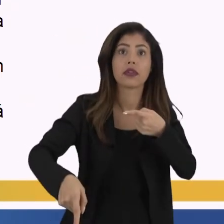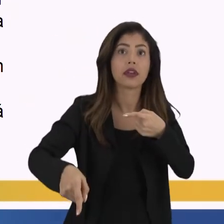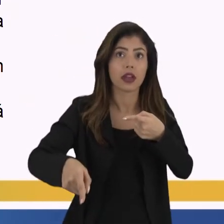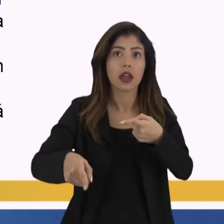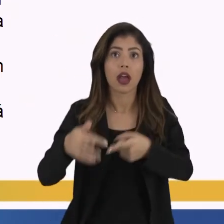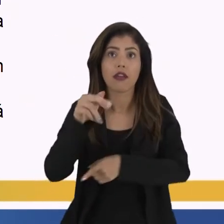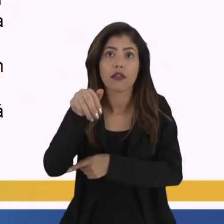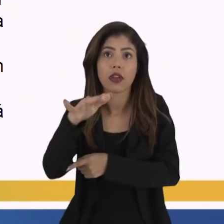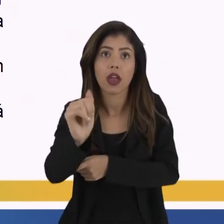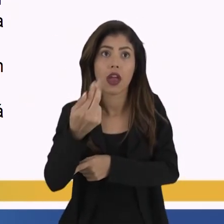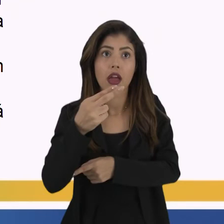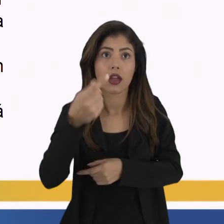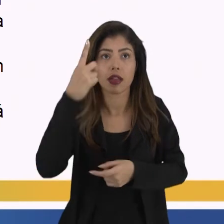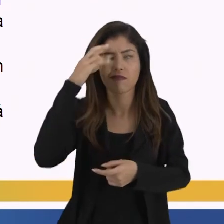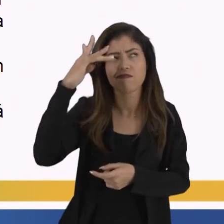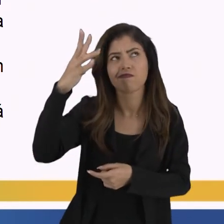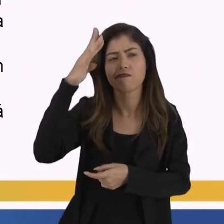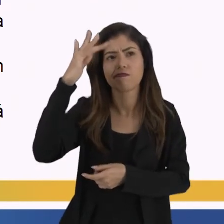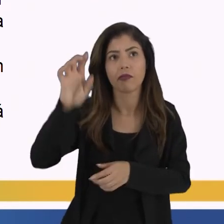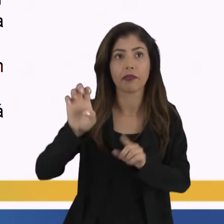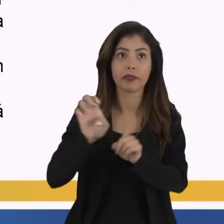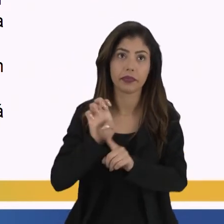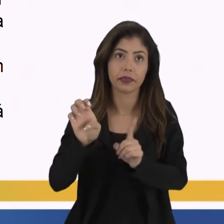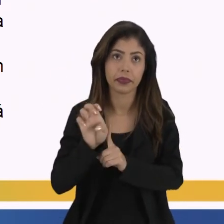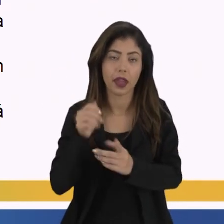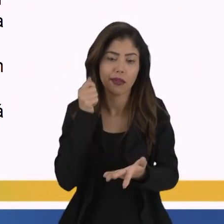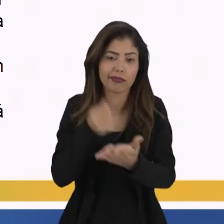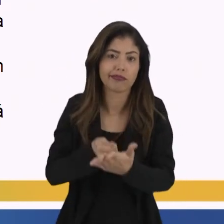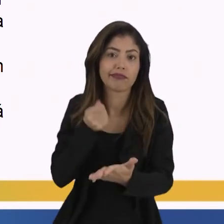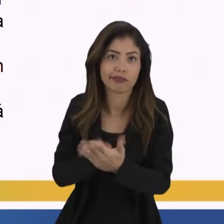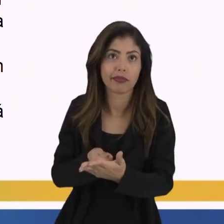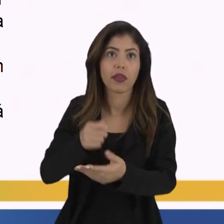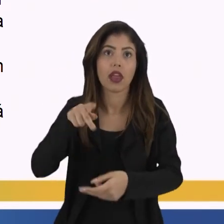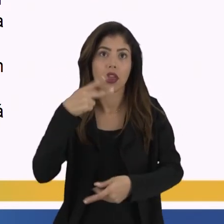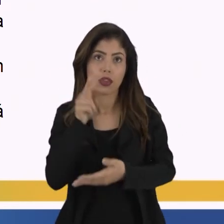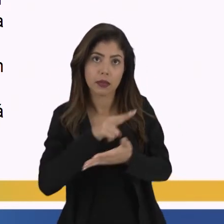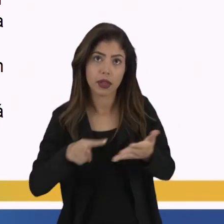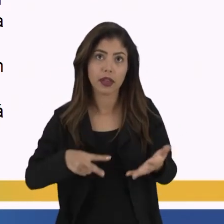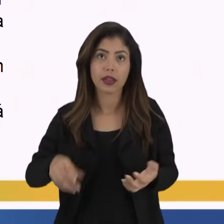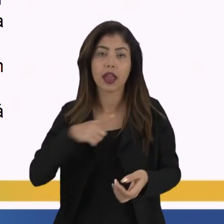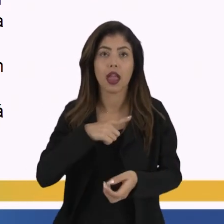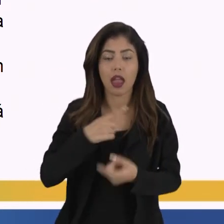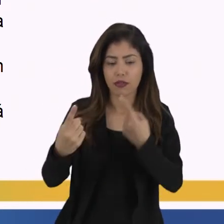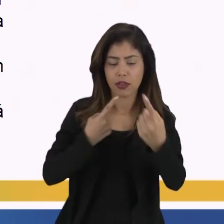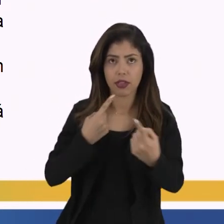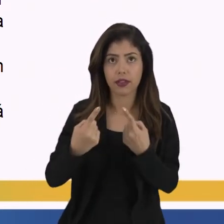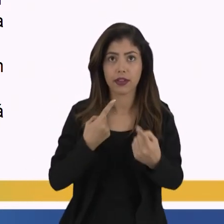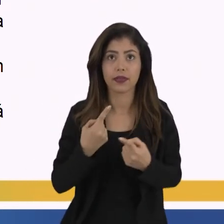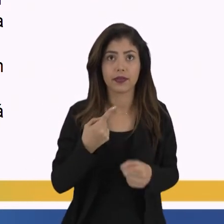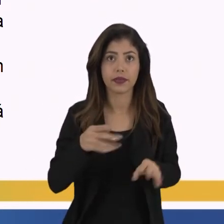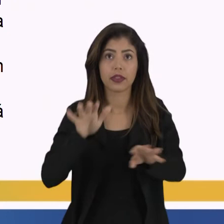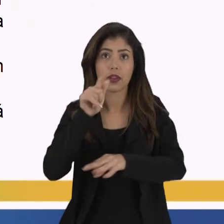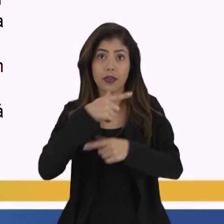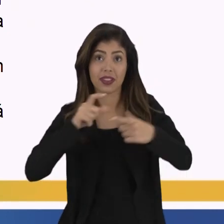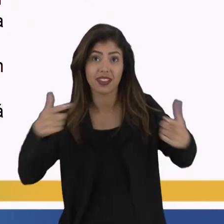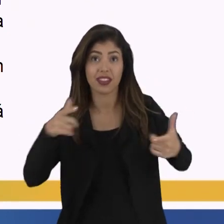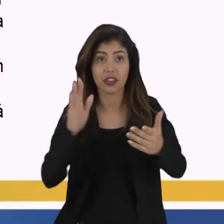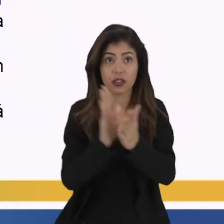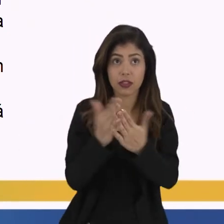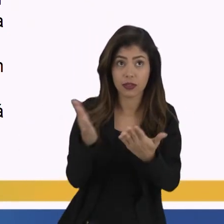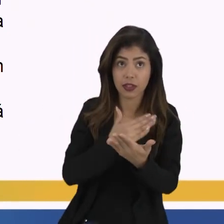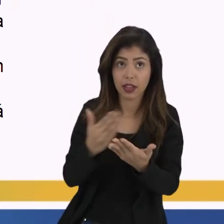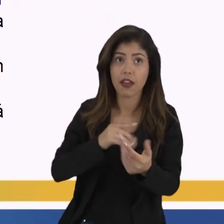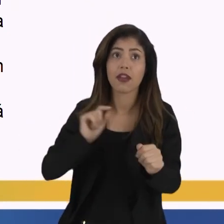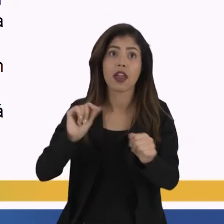com inserções reflexivas. Ou na letra E, julga o leitor com quem excepcionalmente dialoga o grande defeito do livro, já